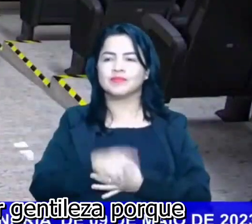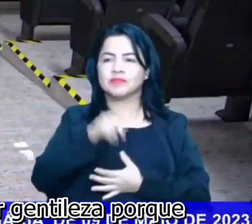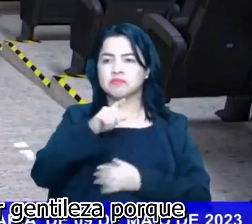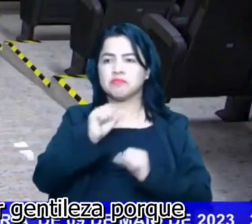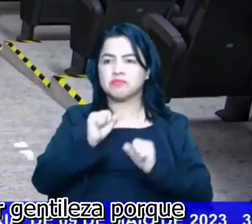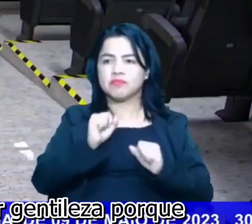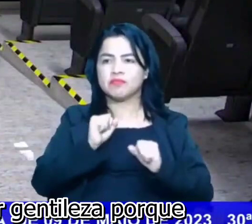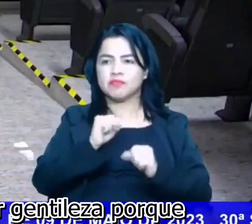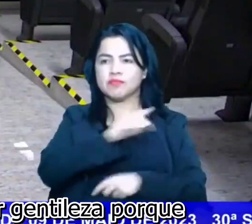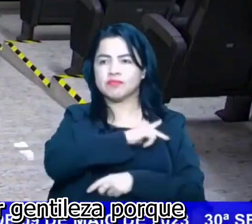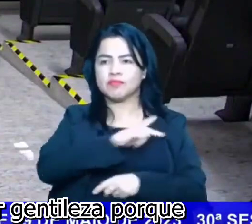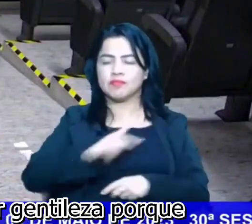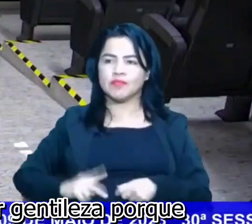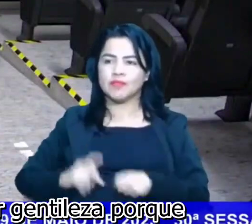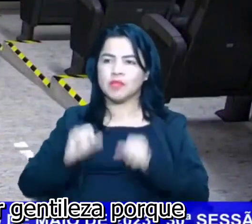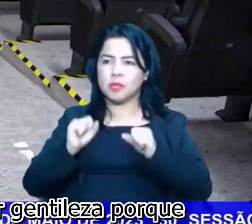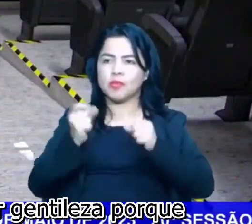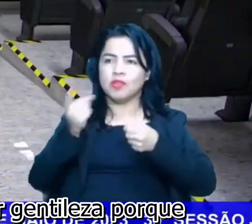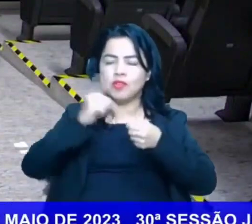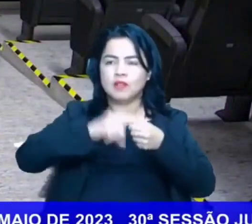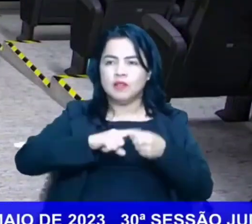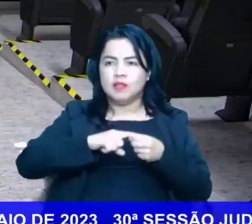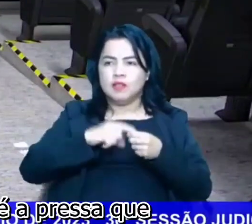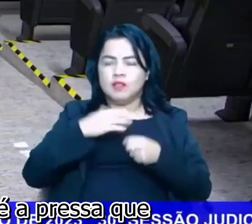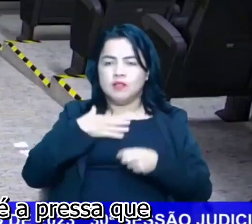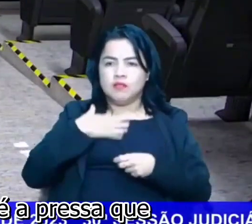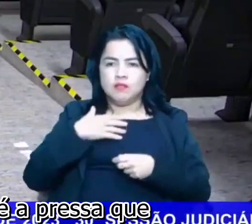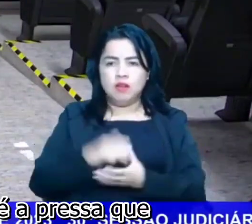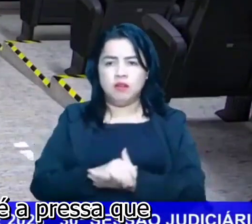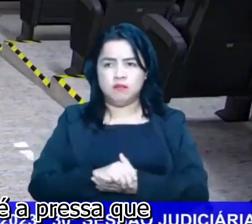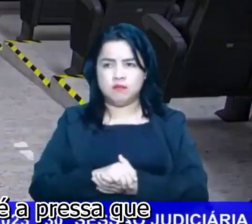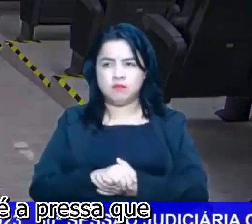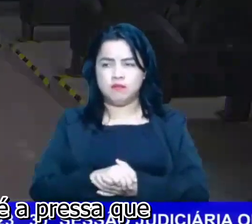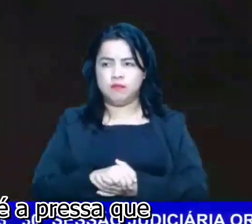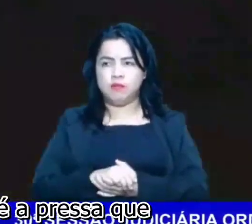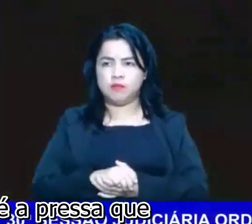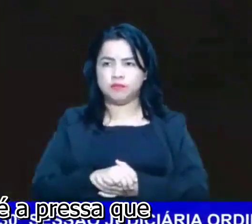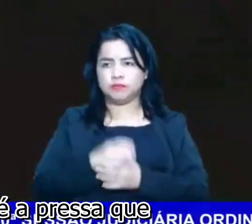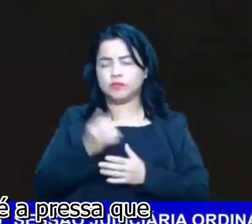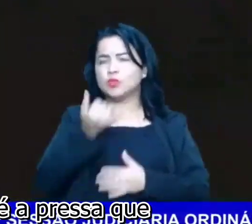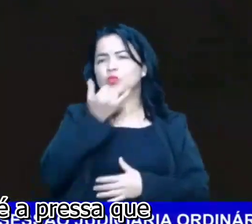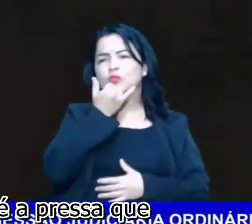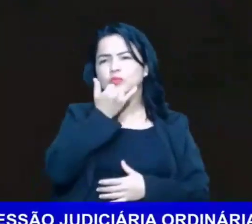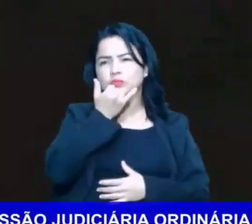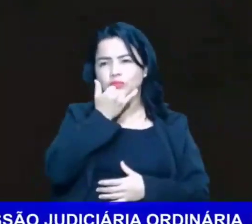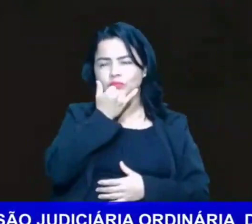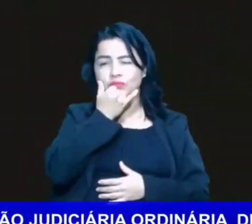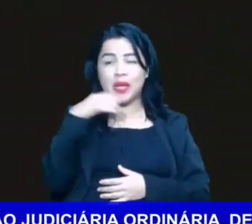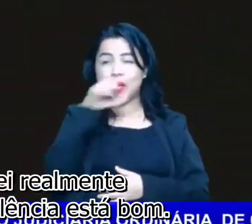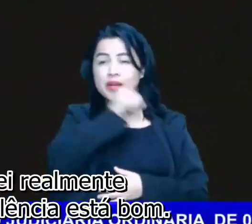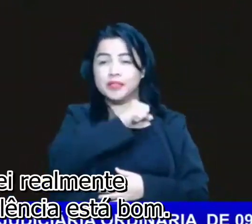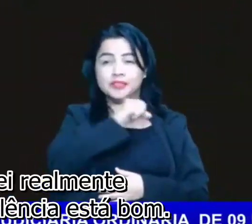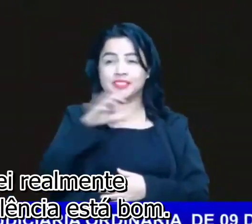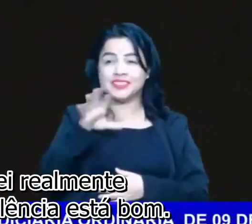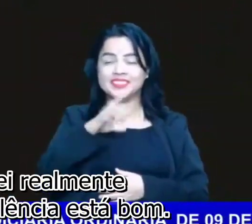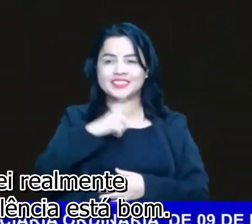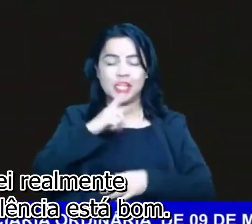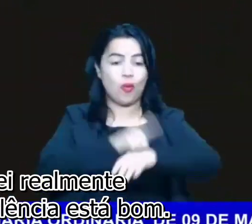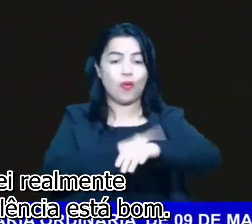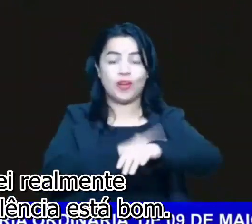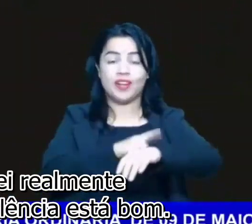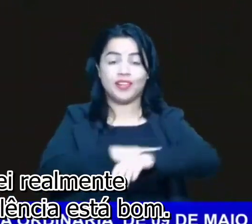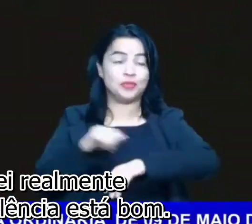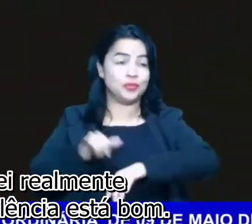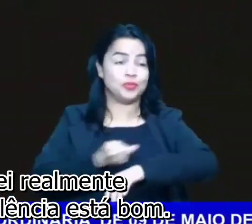e cabelo o senhor pode retornar castanho. para mim, por Imagem gentileza, porque novamente direcionada ao primeiro plenário. considerar, desculpe, Em doutor, acho que videochamada, a pressa desembargador Paulo está quase Madeira. no horário do